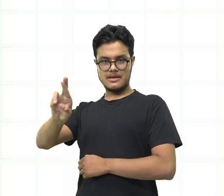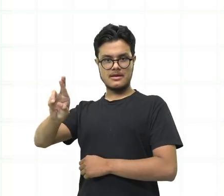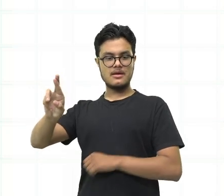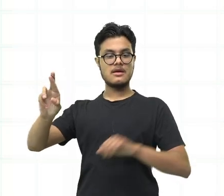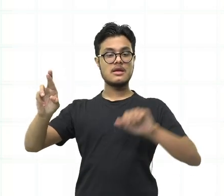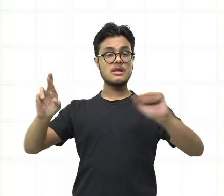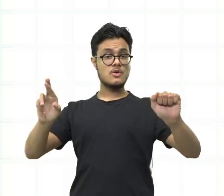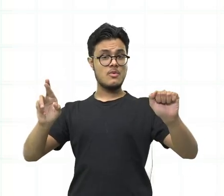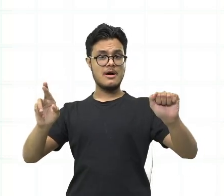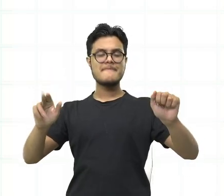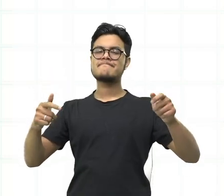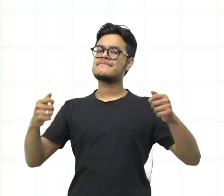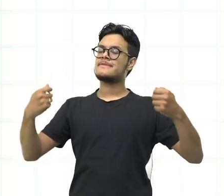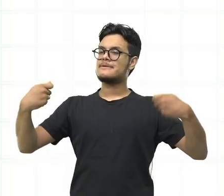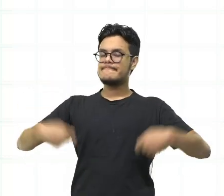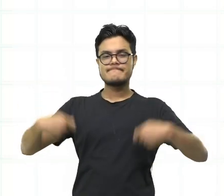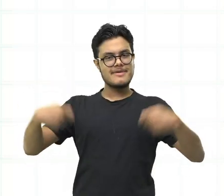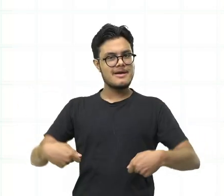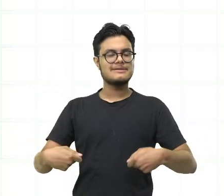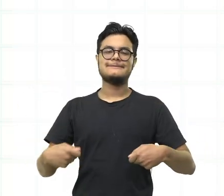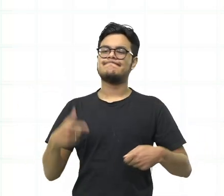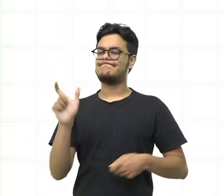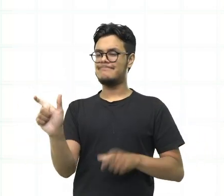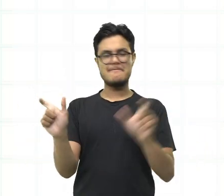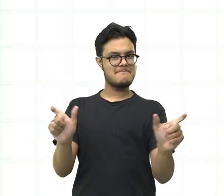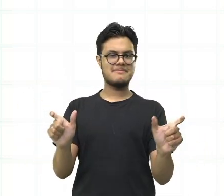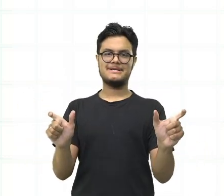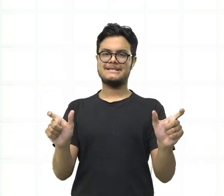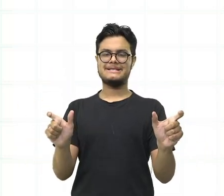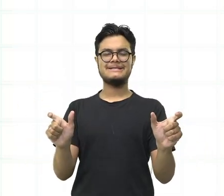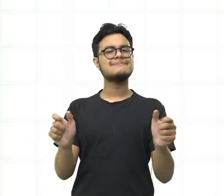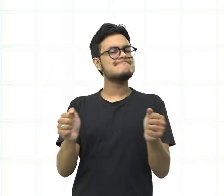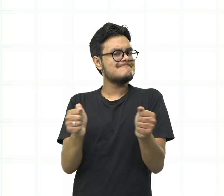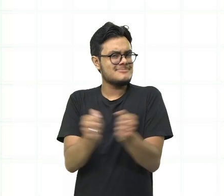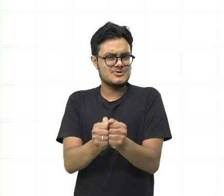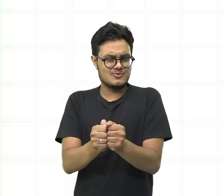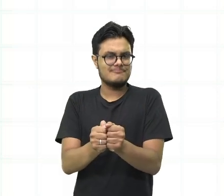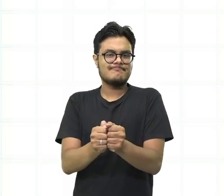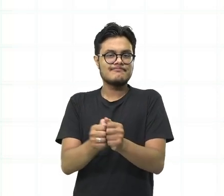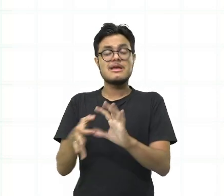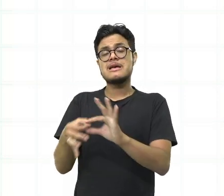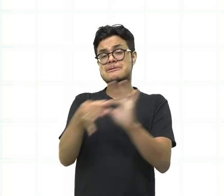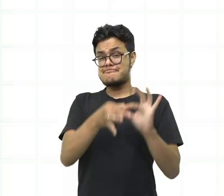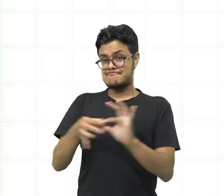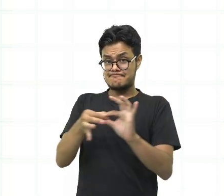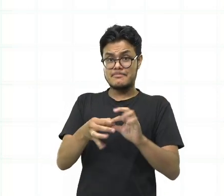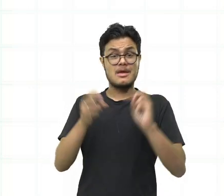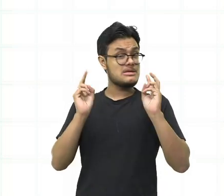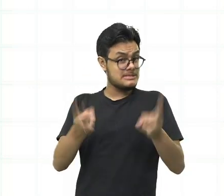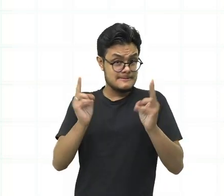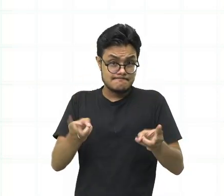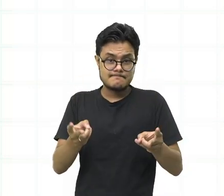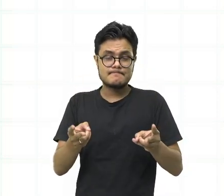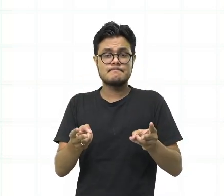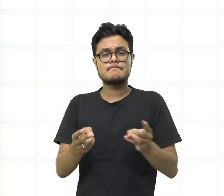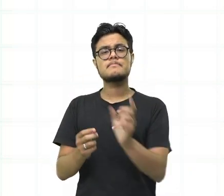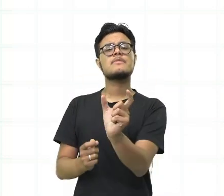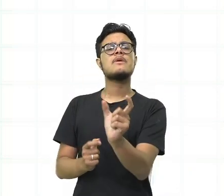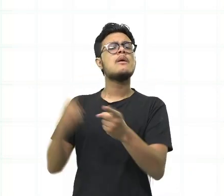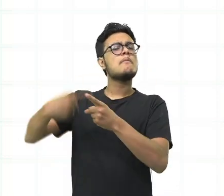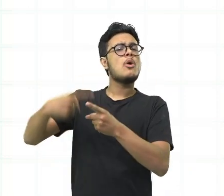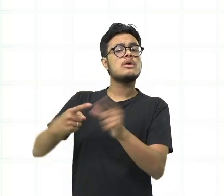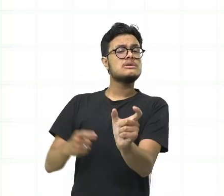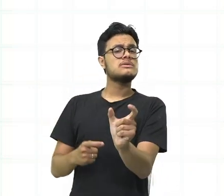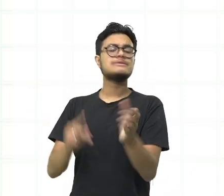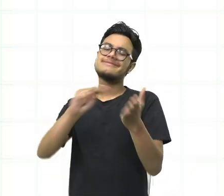que permanecer, o quê? De mãozinhas dadas,